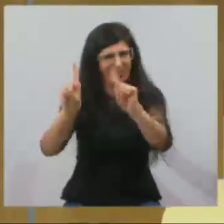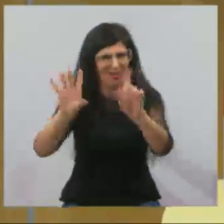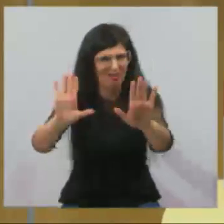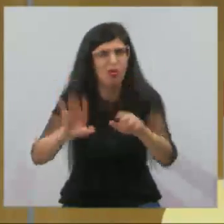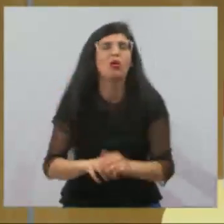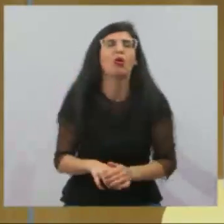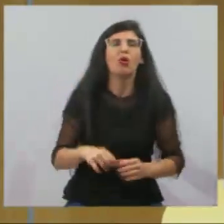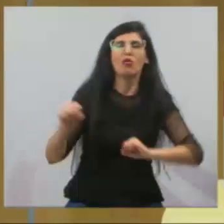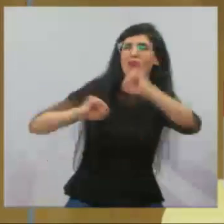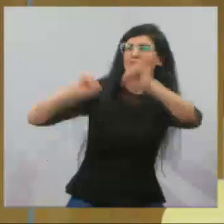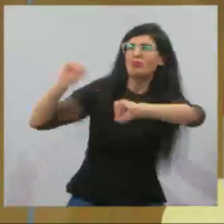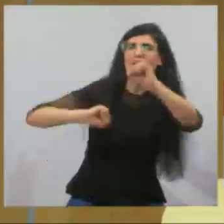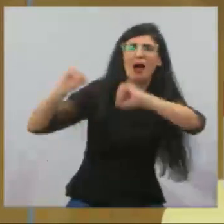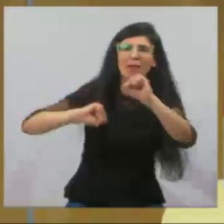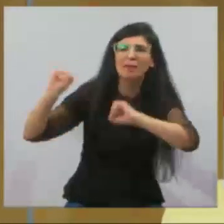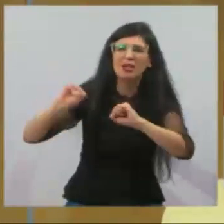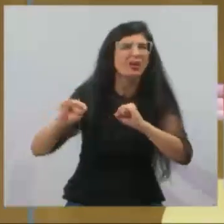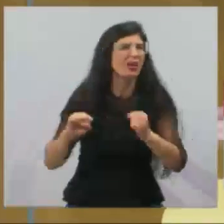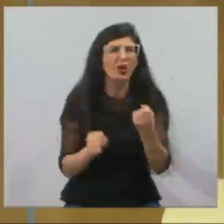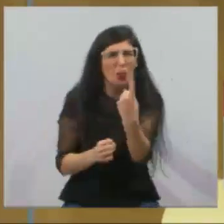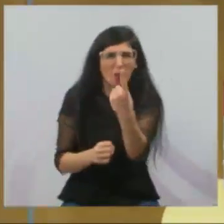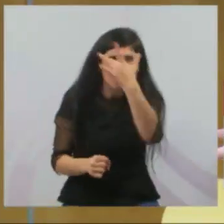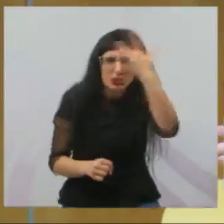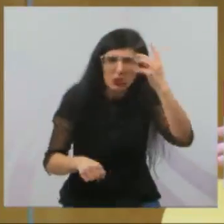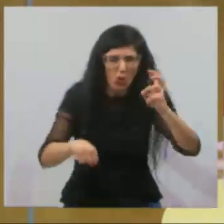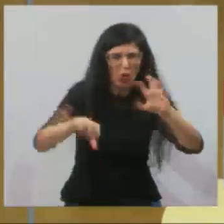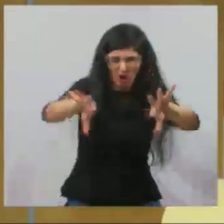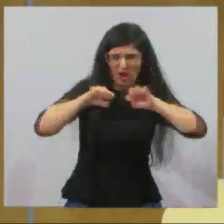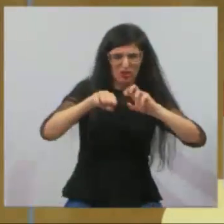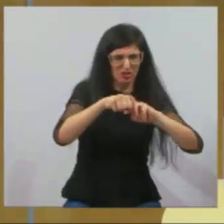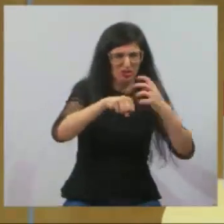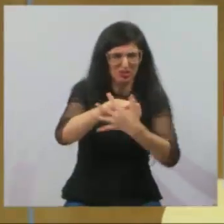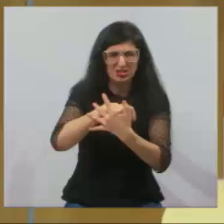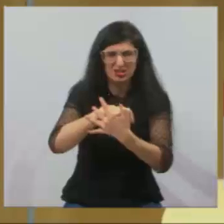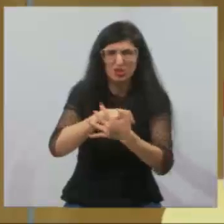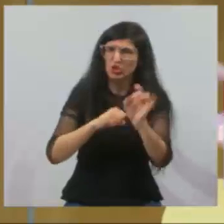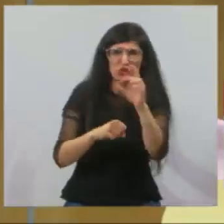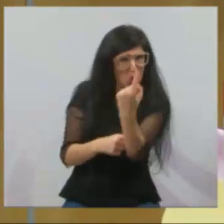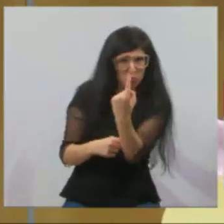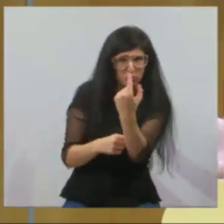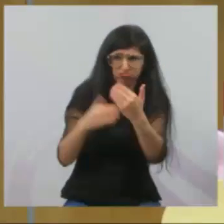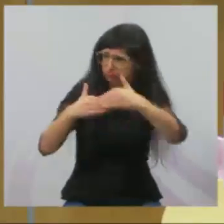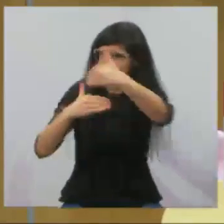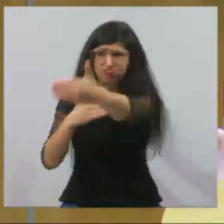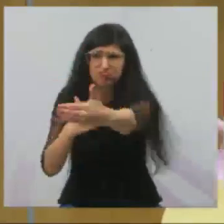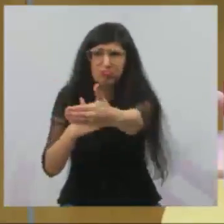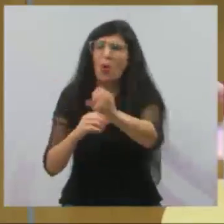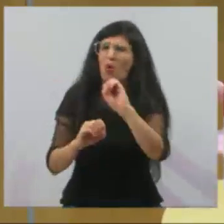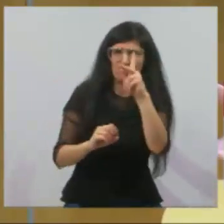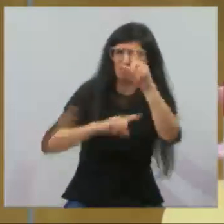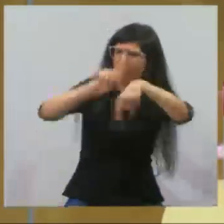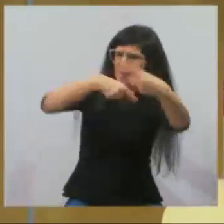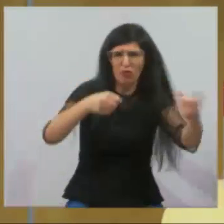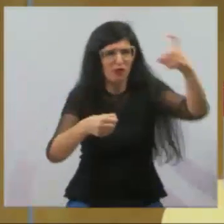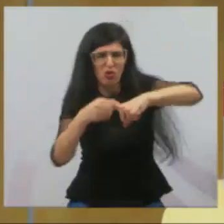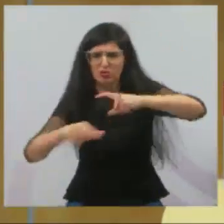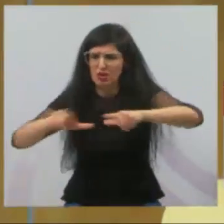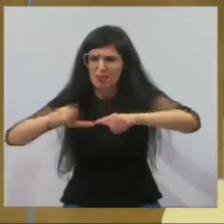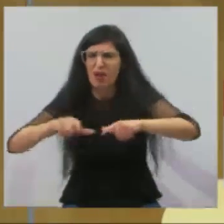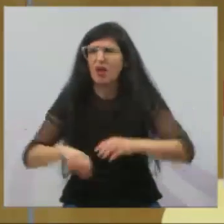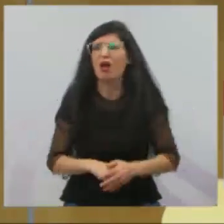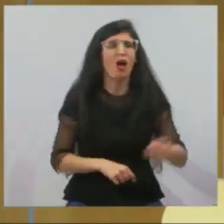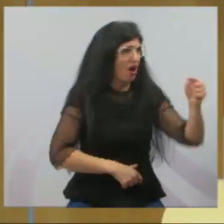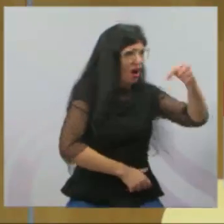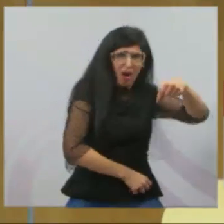por que vai continuar fechando o gabinete? Nós temos servidor que está afastado aqui desde o início do ano. No meu